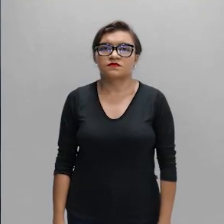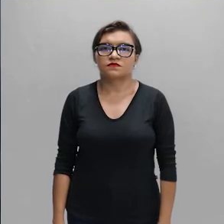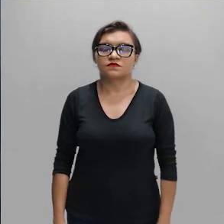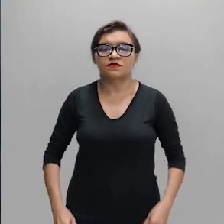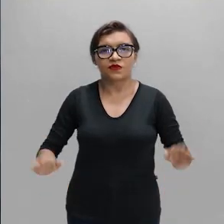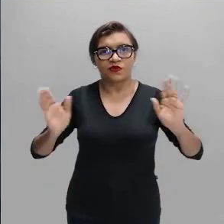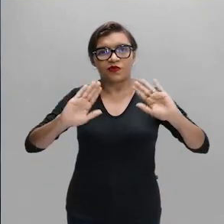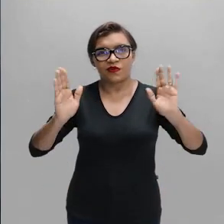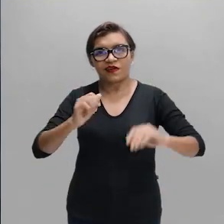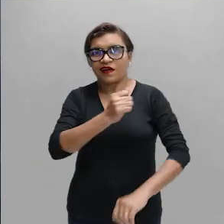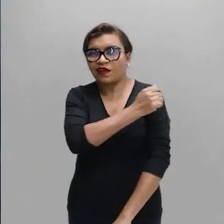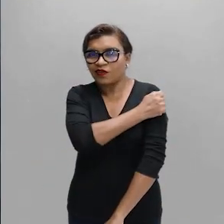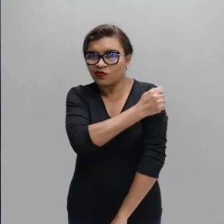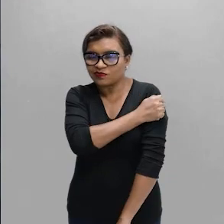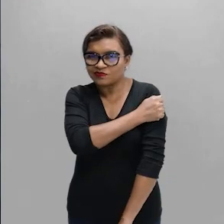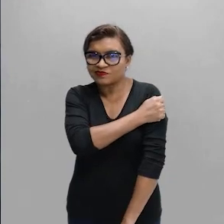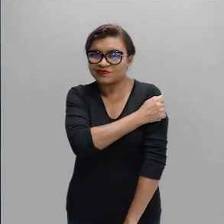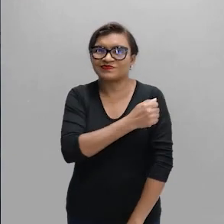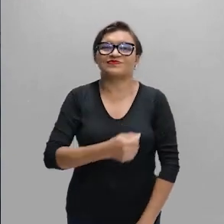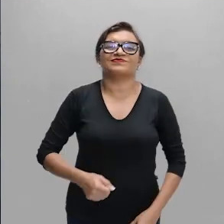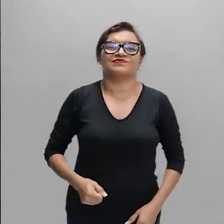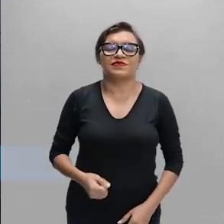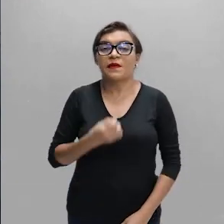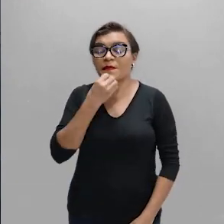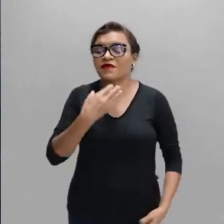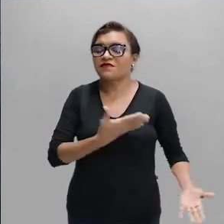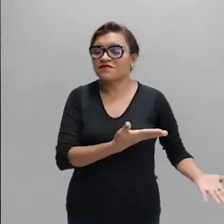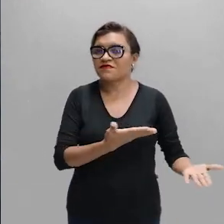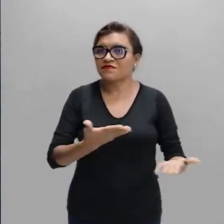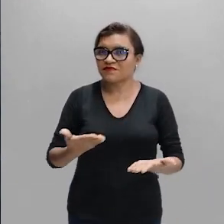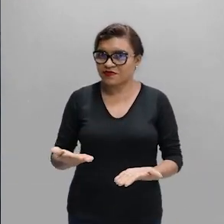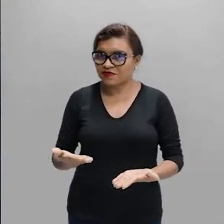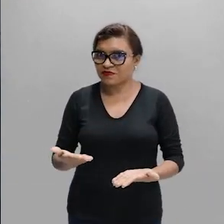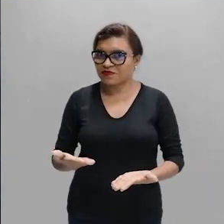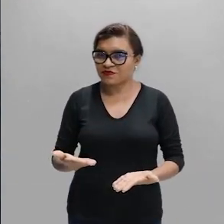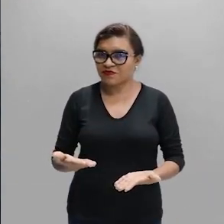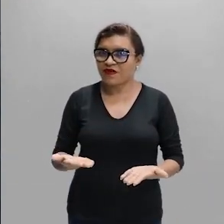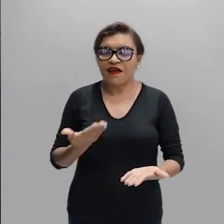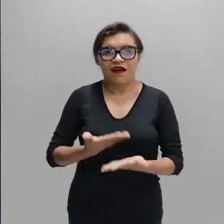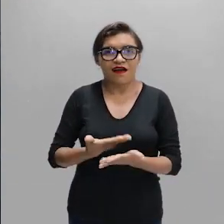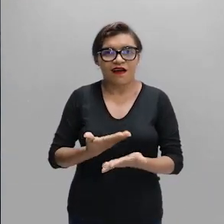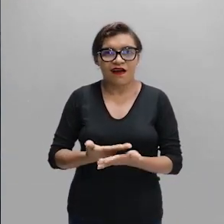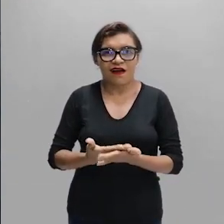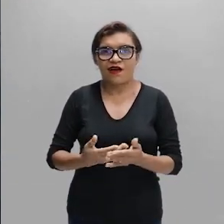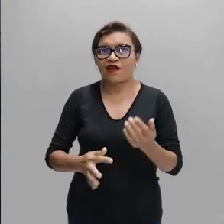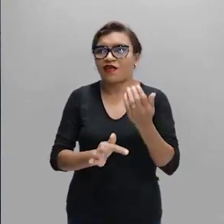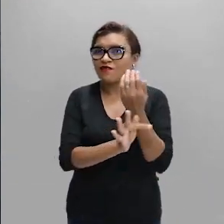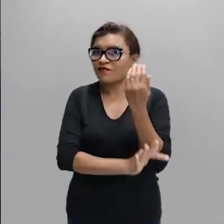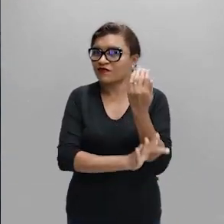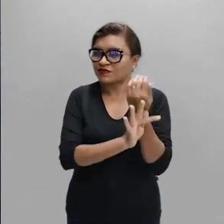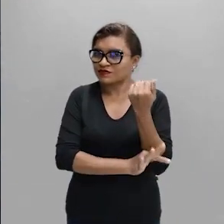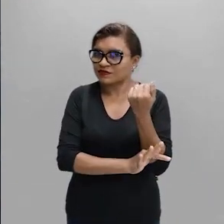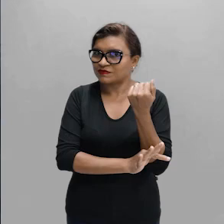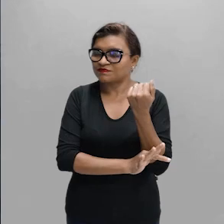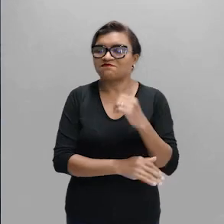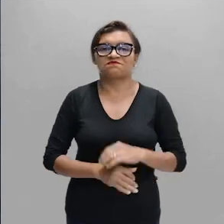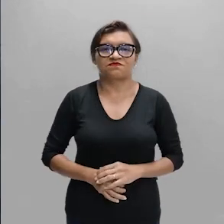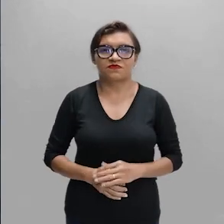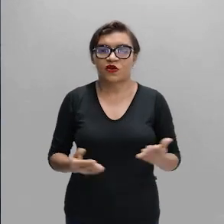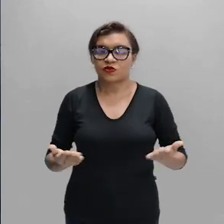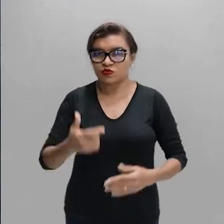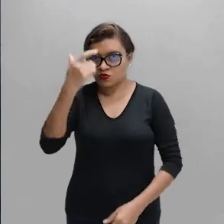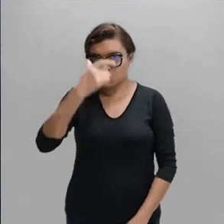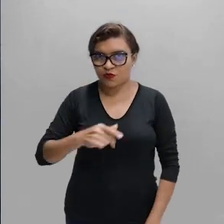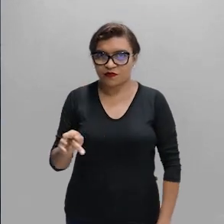Olá, aluno! Olá, aluna! Bem-vindo a mais uma aula de Física com seu professor Dadson Leite, né? E hoje nós